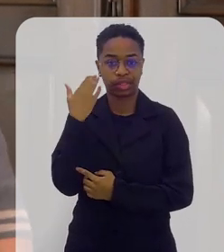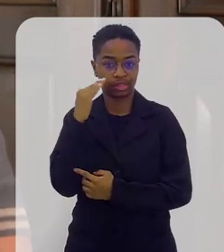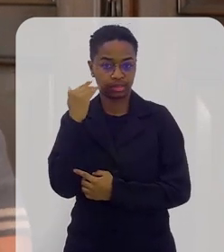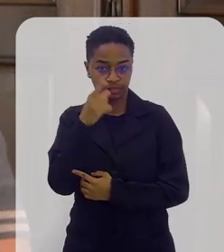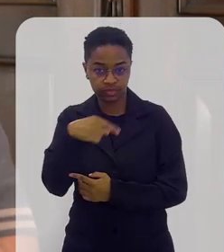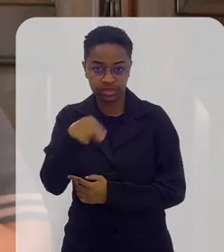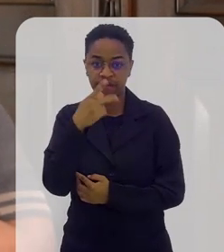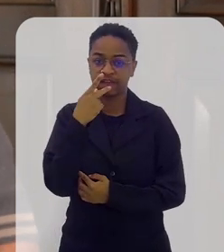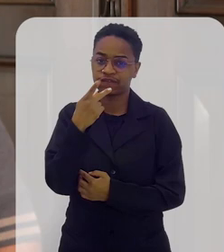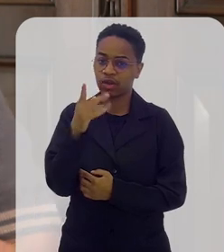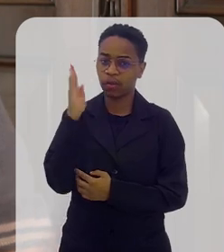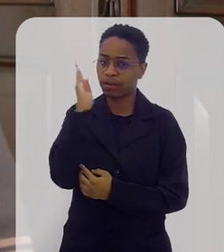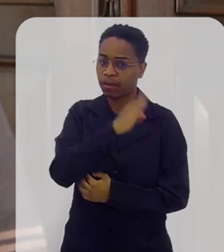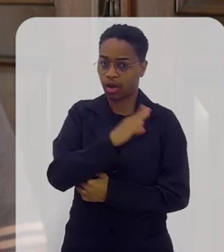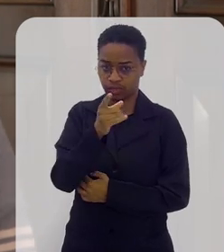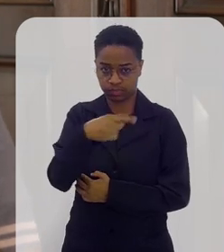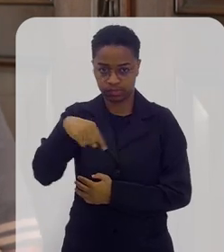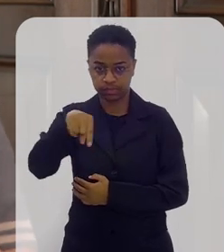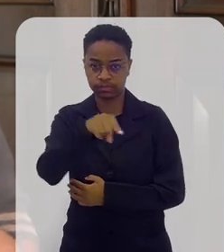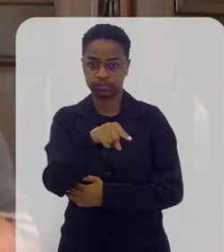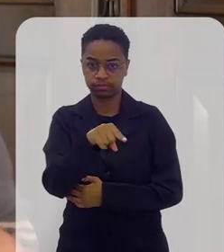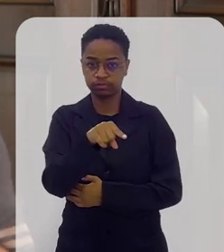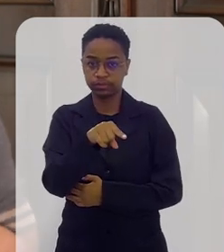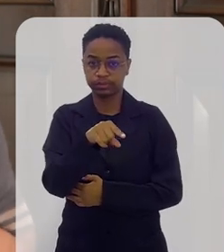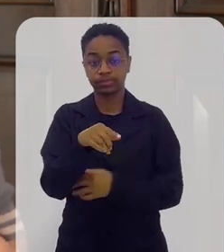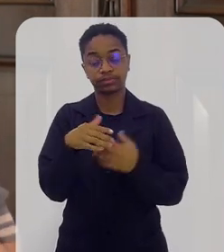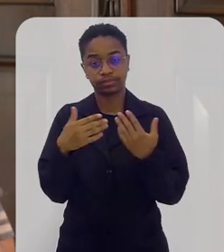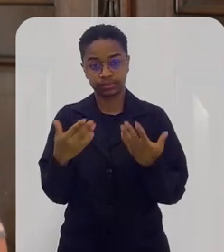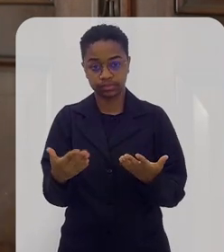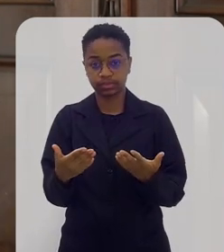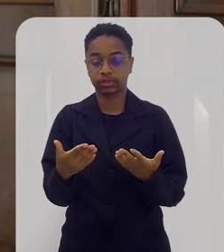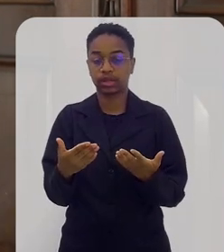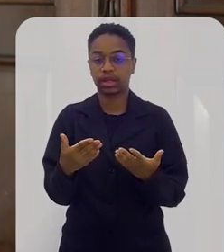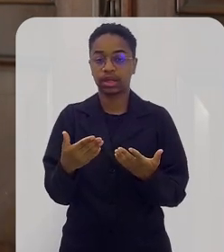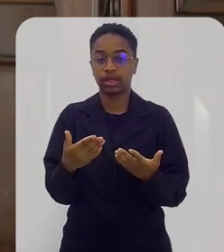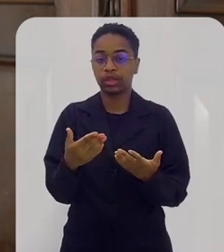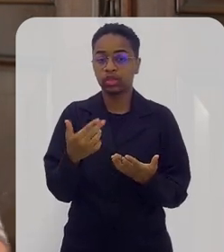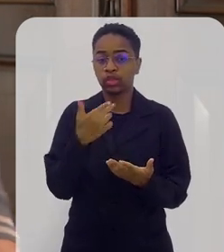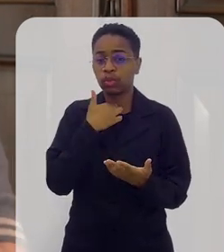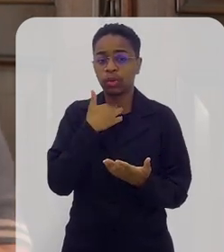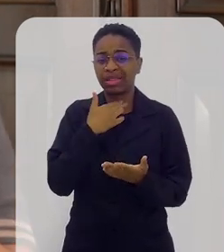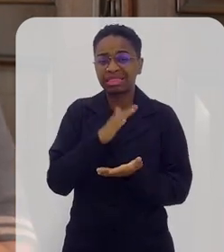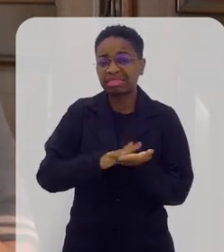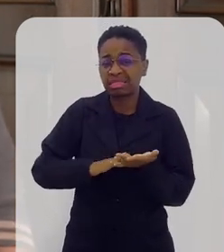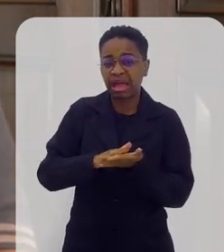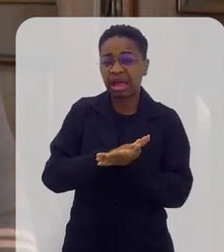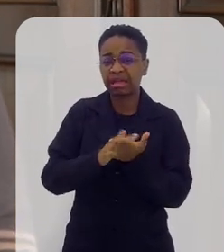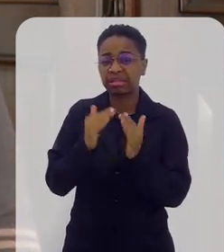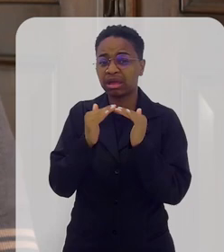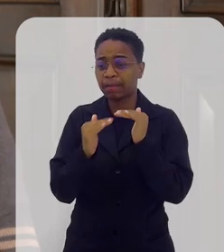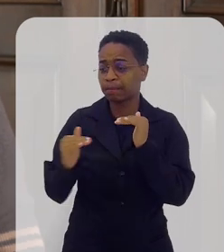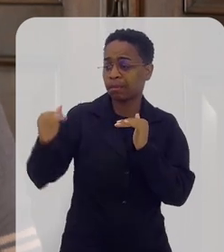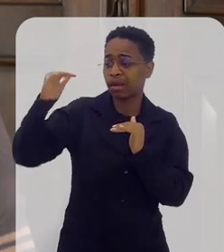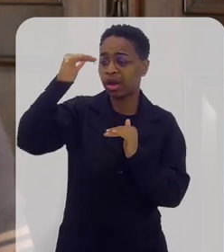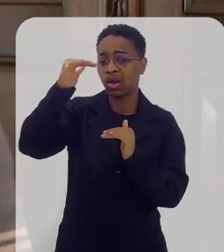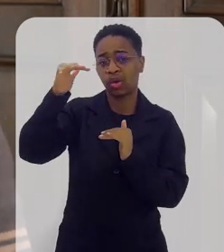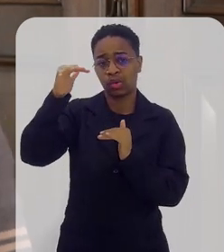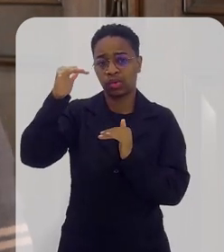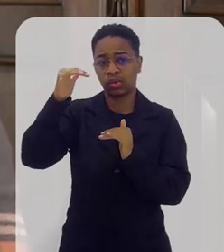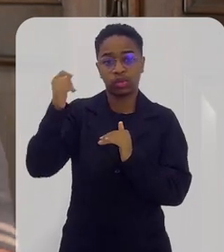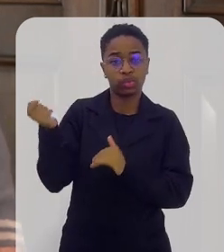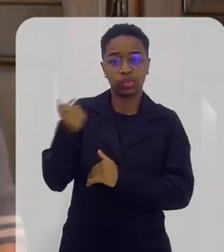fogo, falou mal de você, esquece. Nada pode se entrepor entre você e a